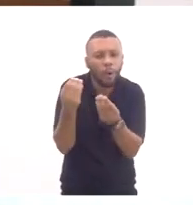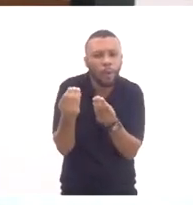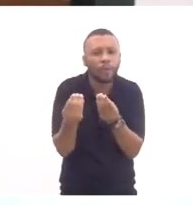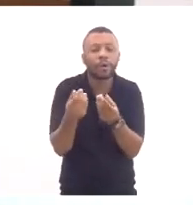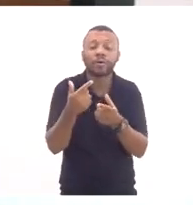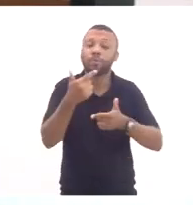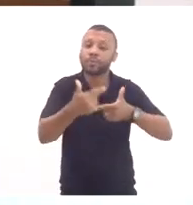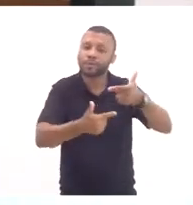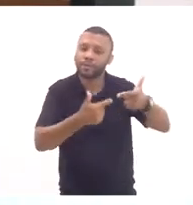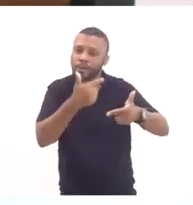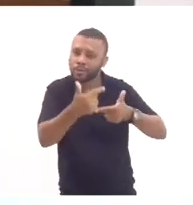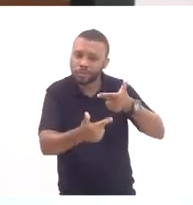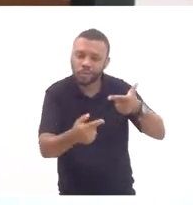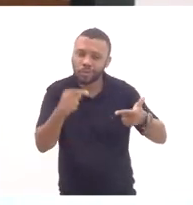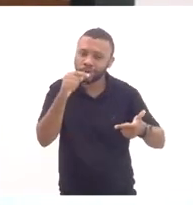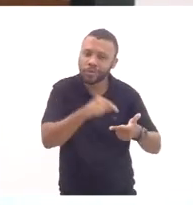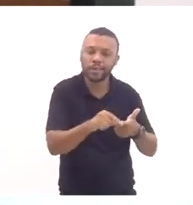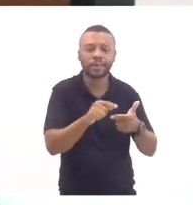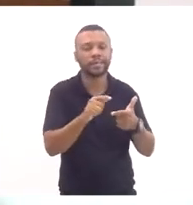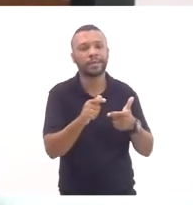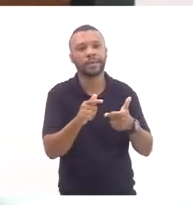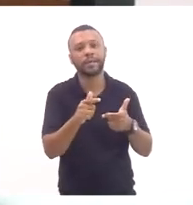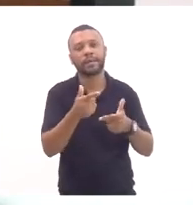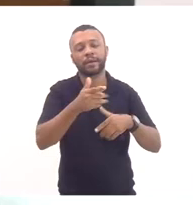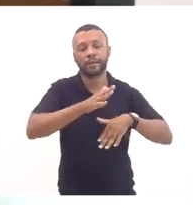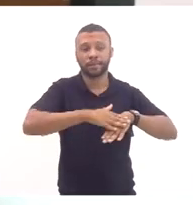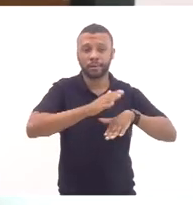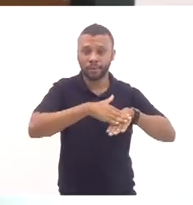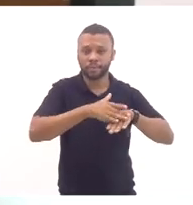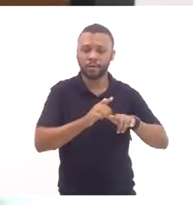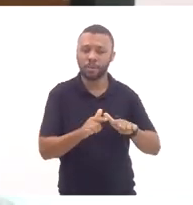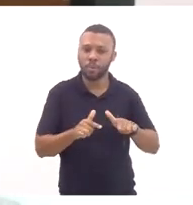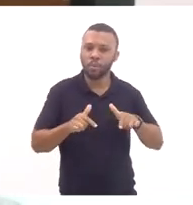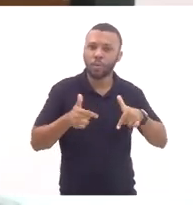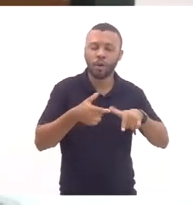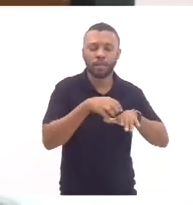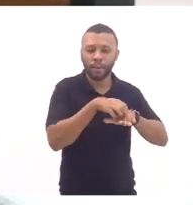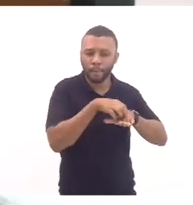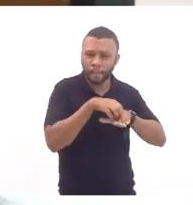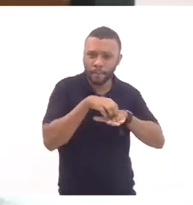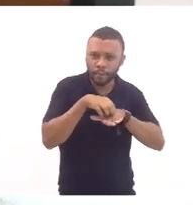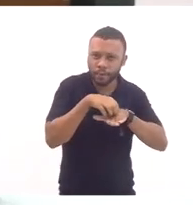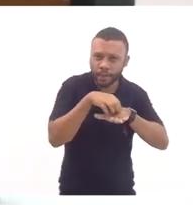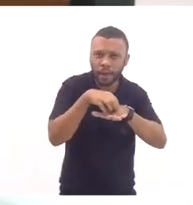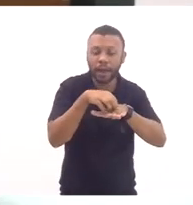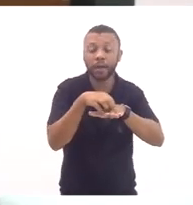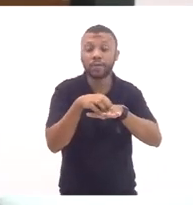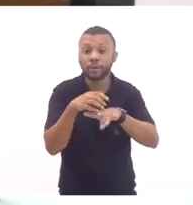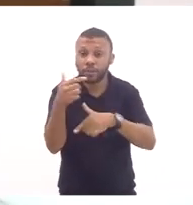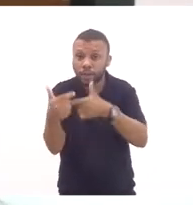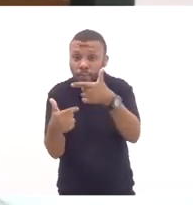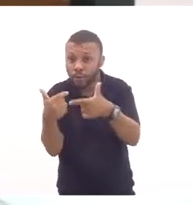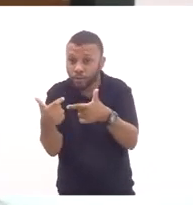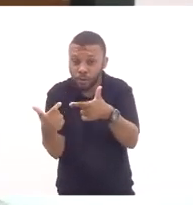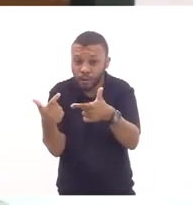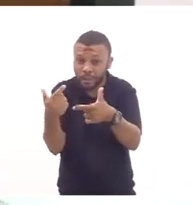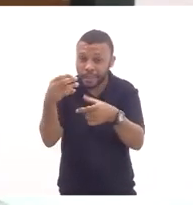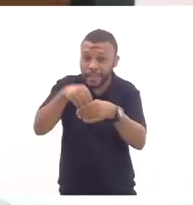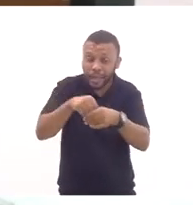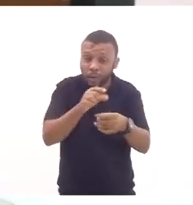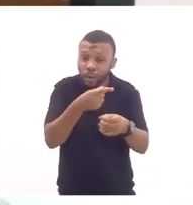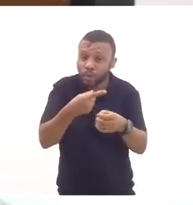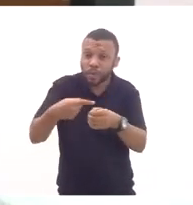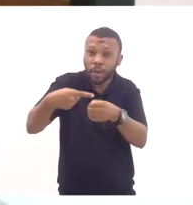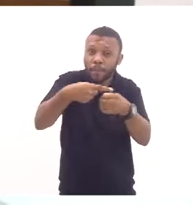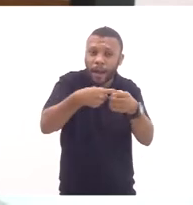trabalhador que faz a mobilidade urbana, que o trabalhador, ele não trabalha no seu próprio bairro,